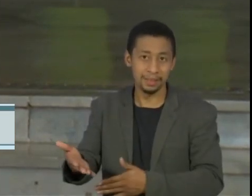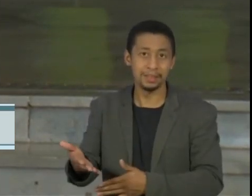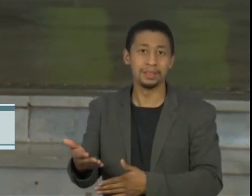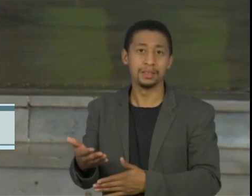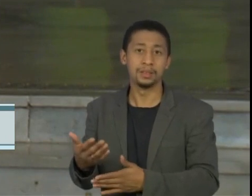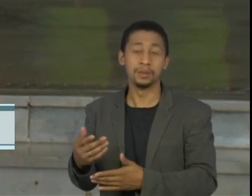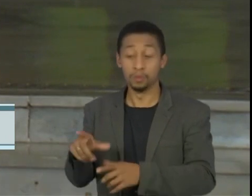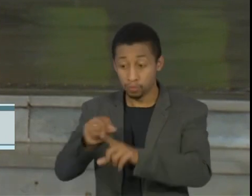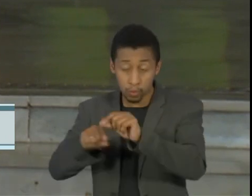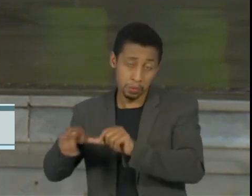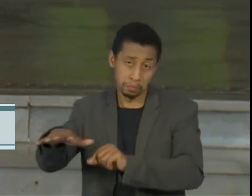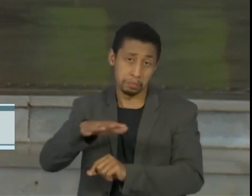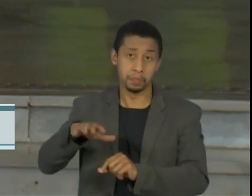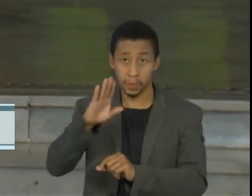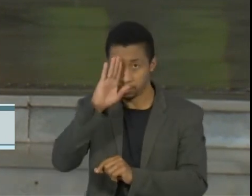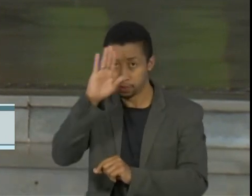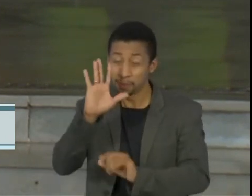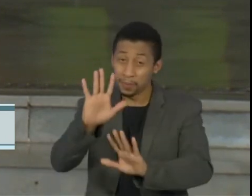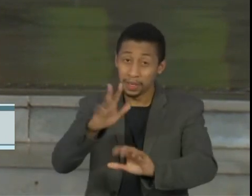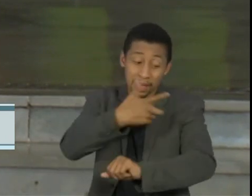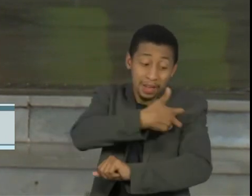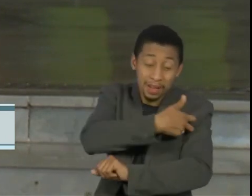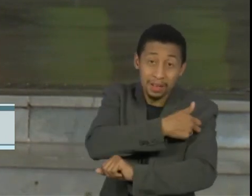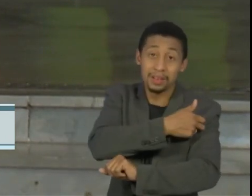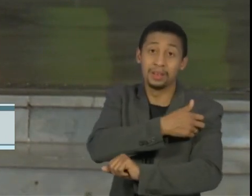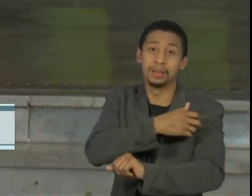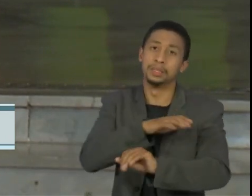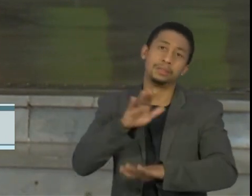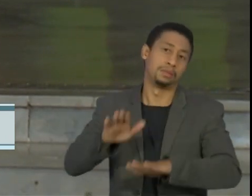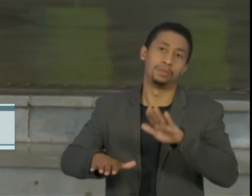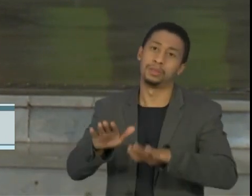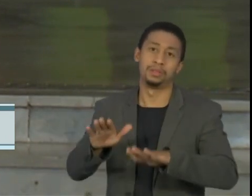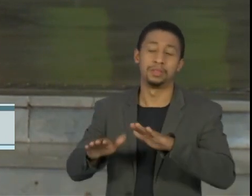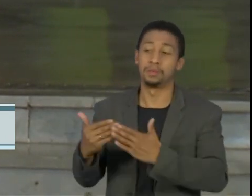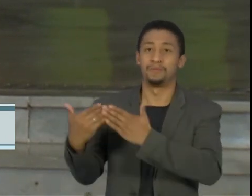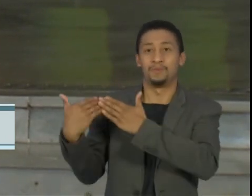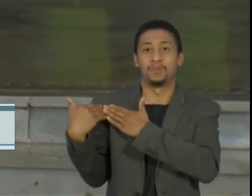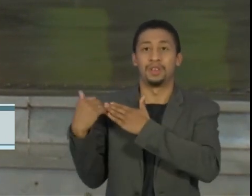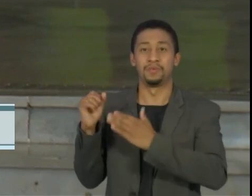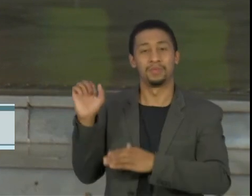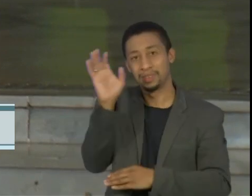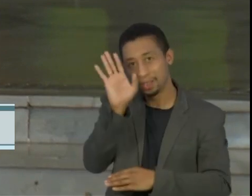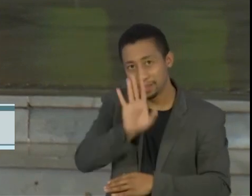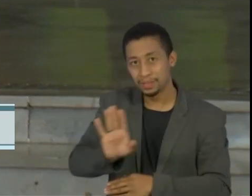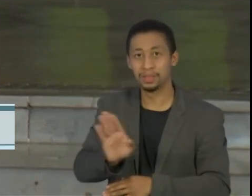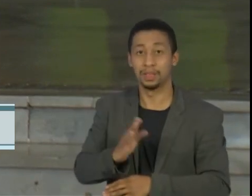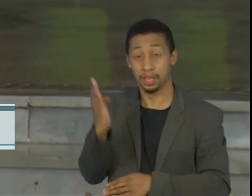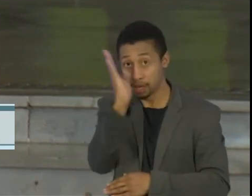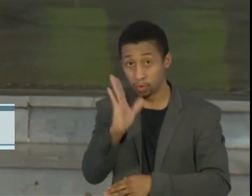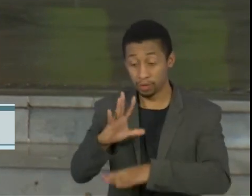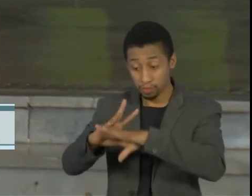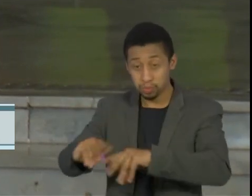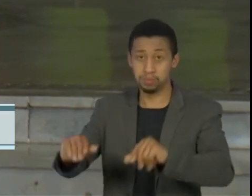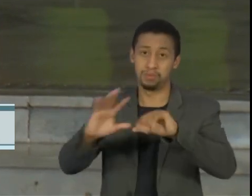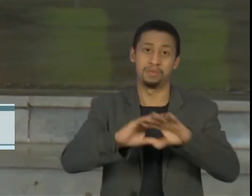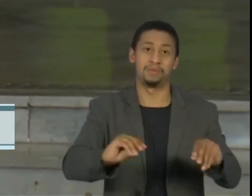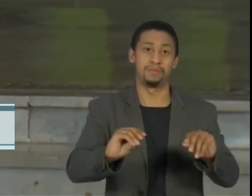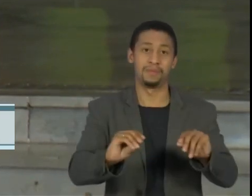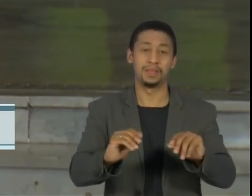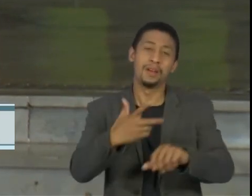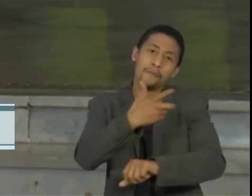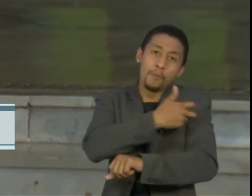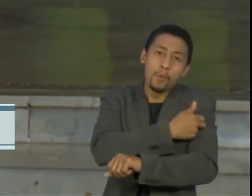o uso posterior da vacina vai depender aí do Programa Nacional de Imunização. Não é uma vacina, provavelmente, que nós vamos ter,